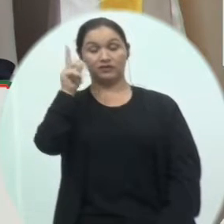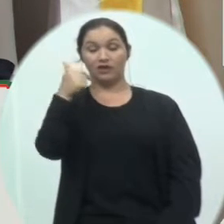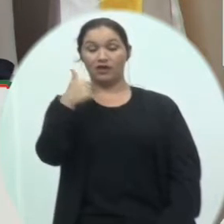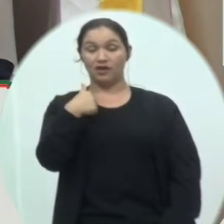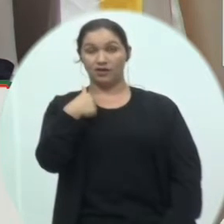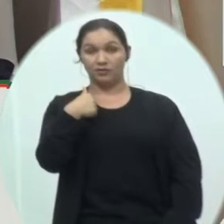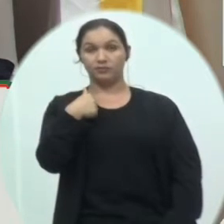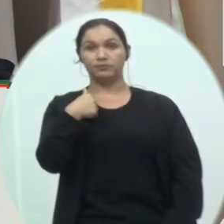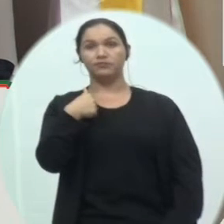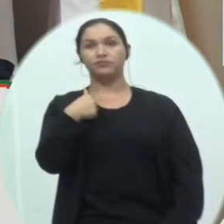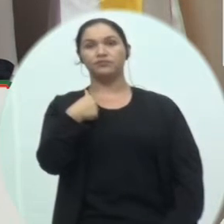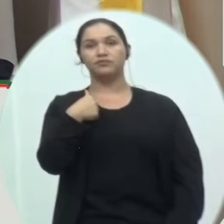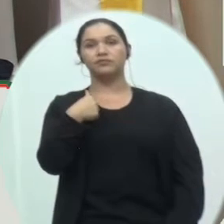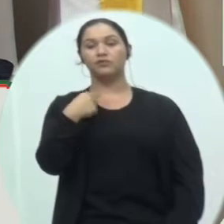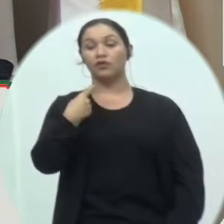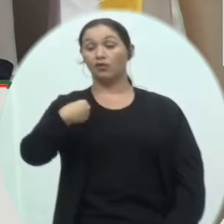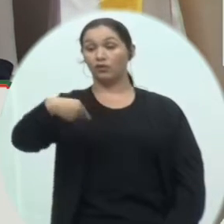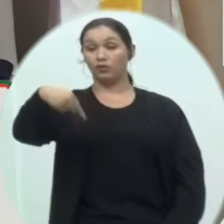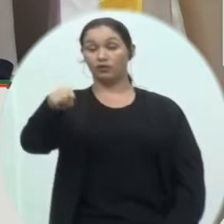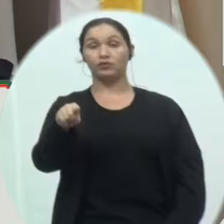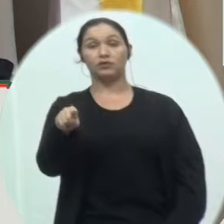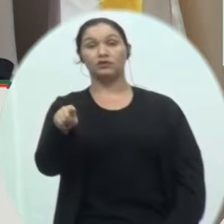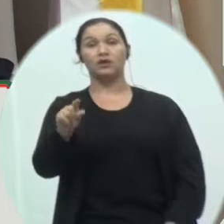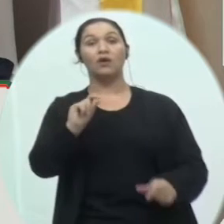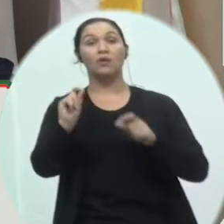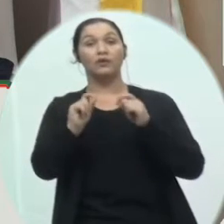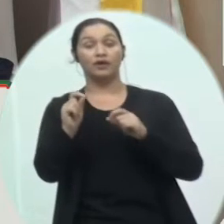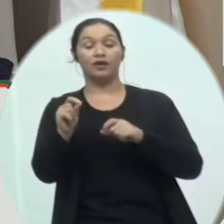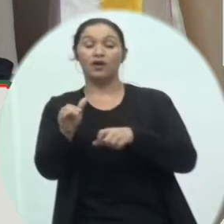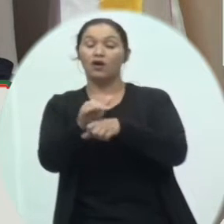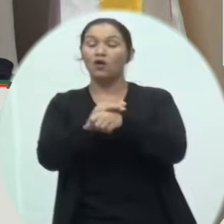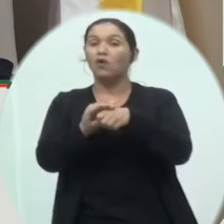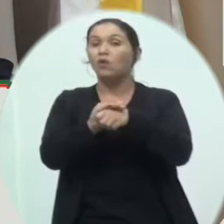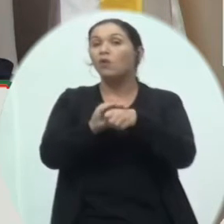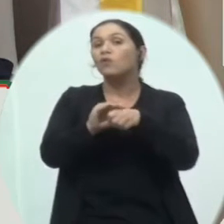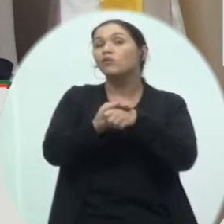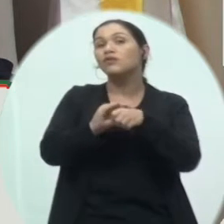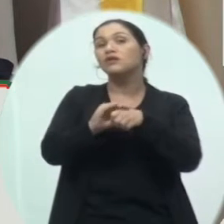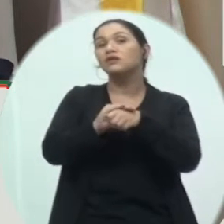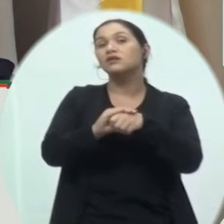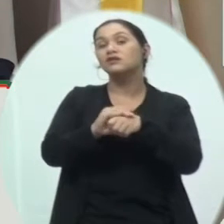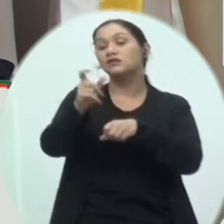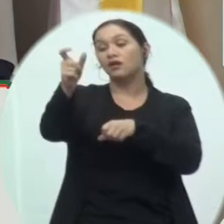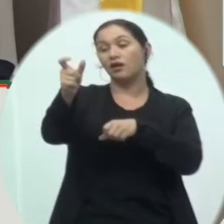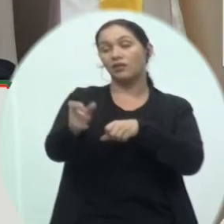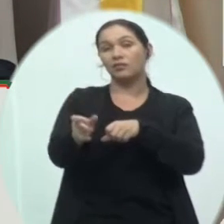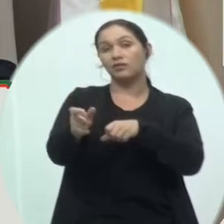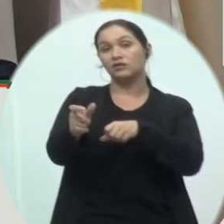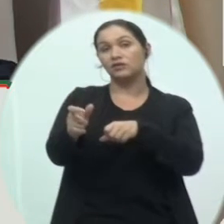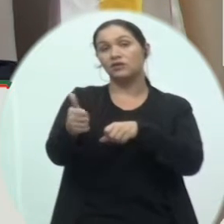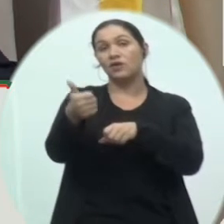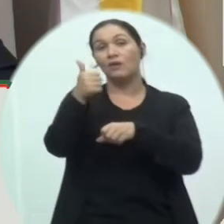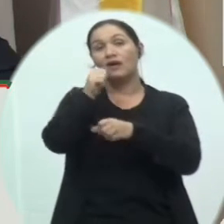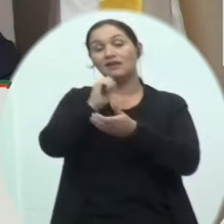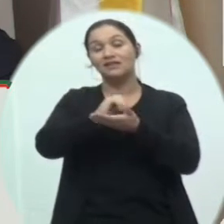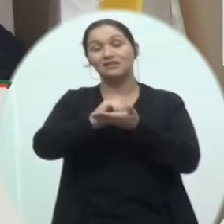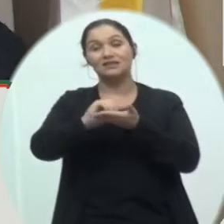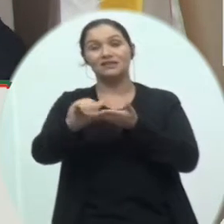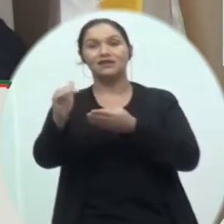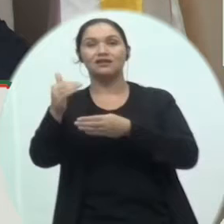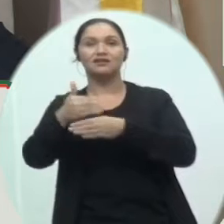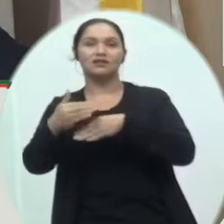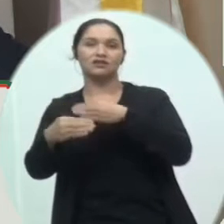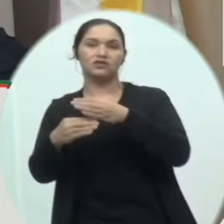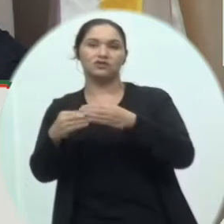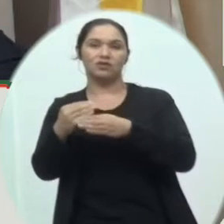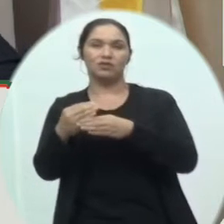de obras, a Kátia Smialewski, e na realidade eu nem procurei, eu estava tomando café lá na